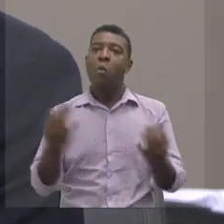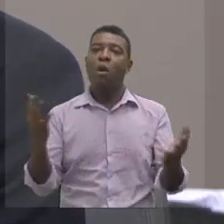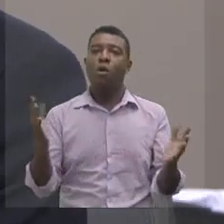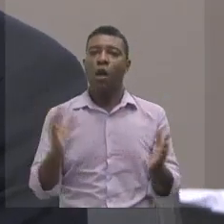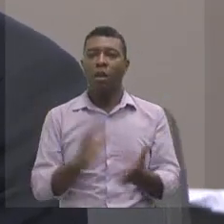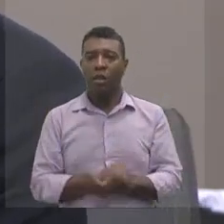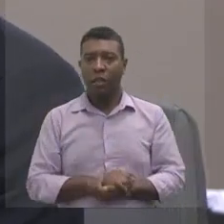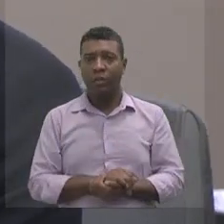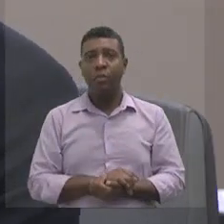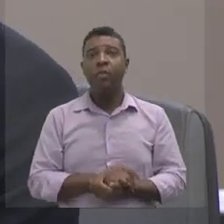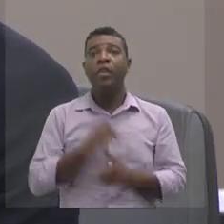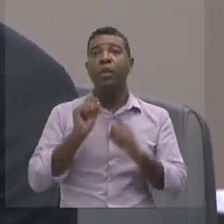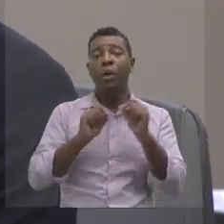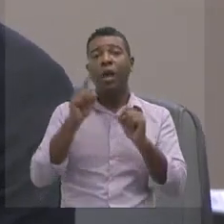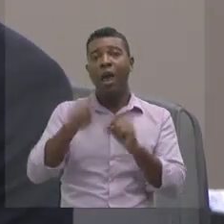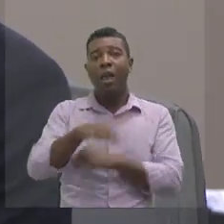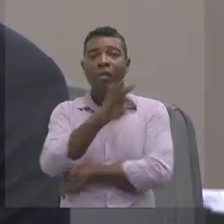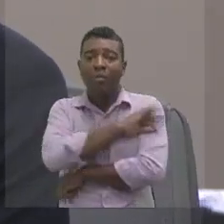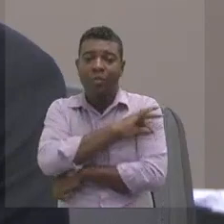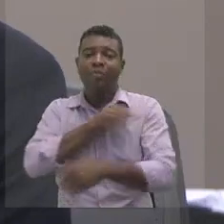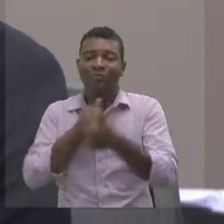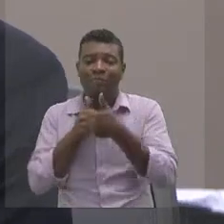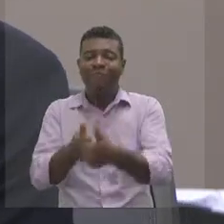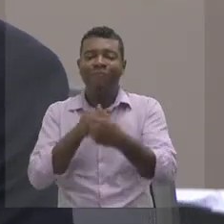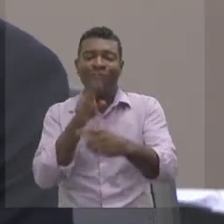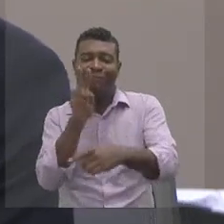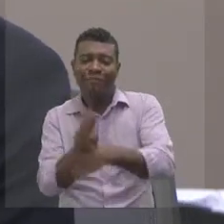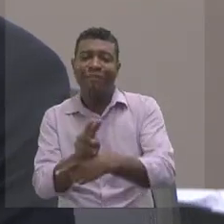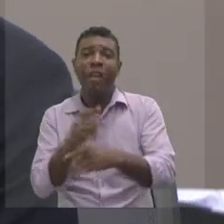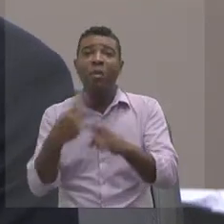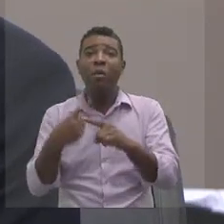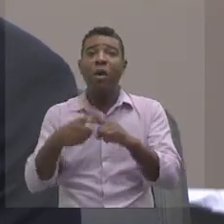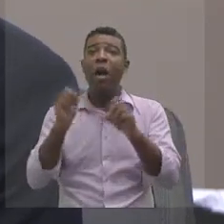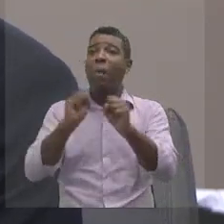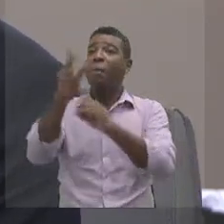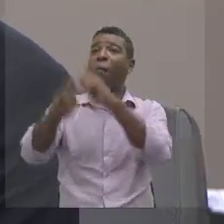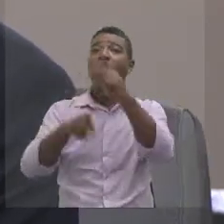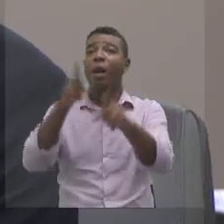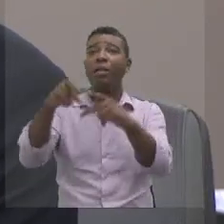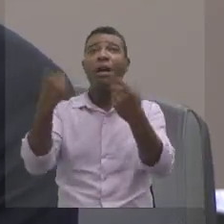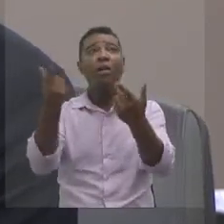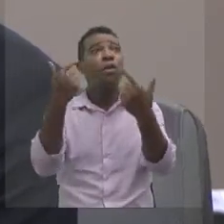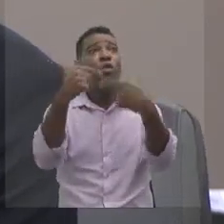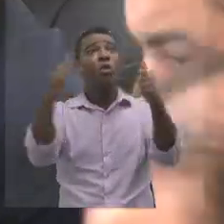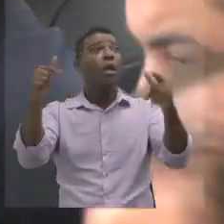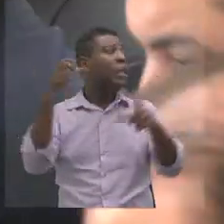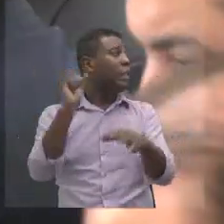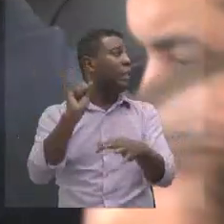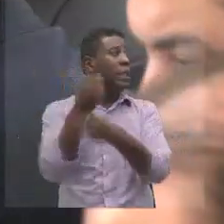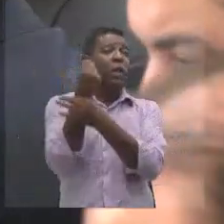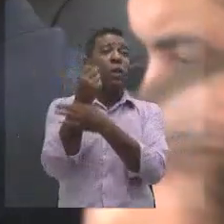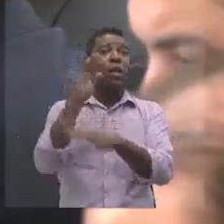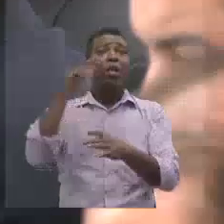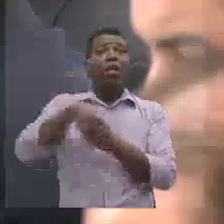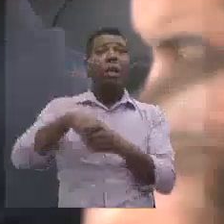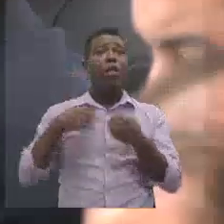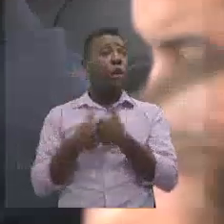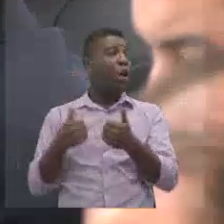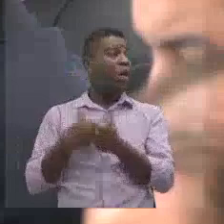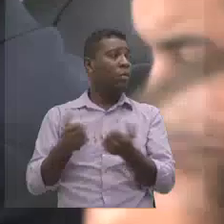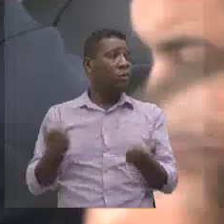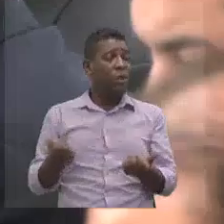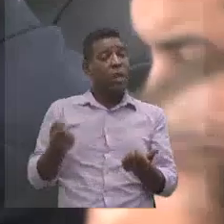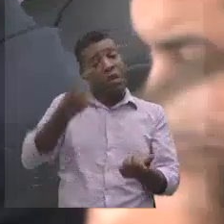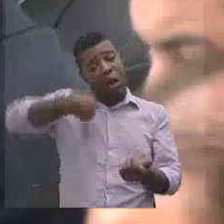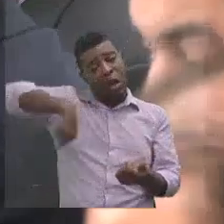Porque inaceitável que a população tra de um ônibus sem condições de segurança Então a gente tem né